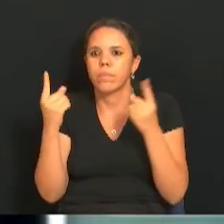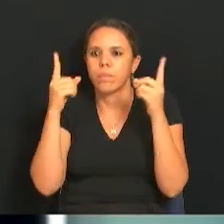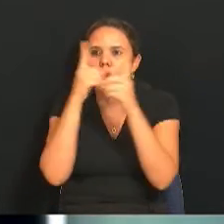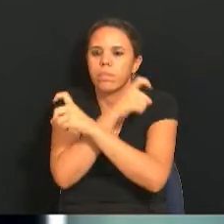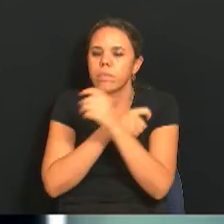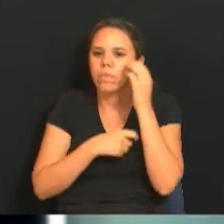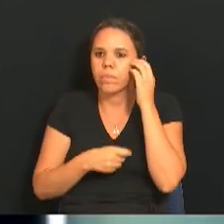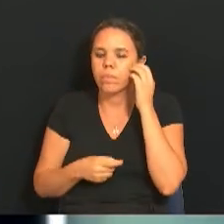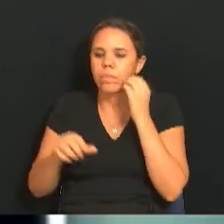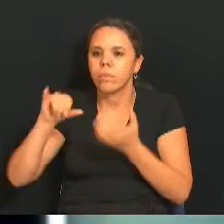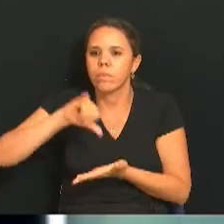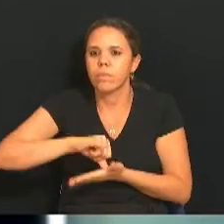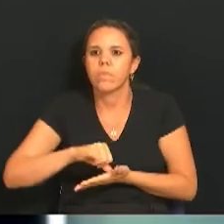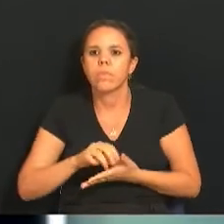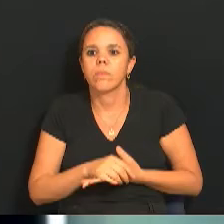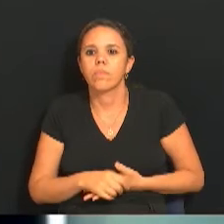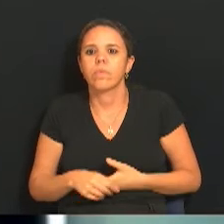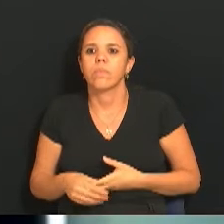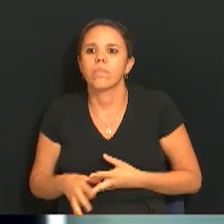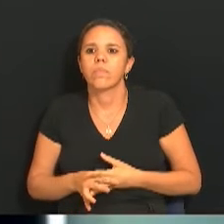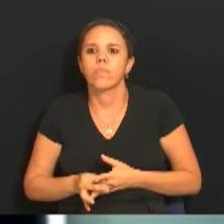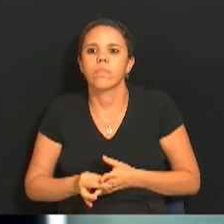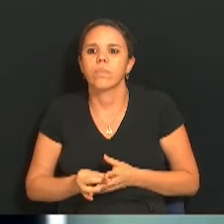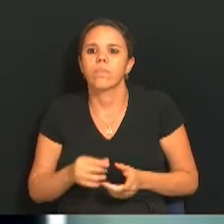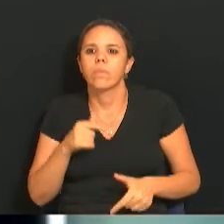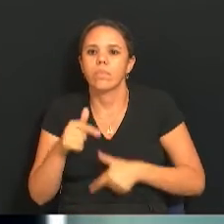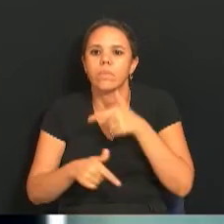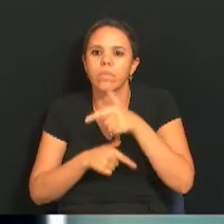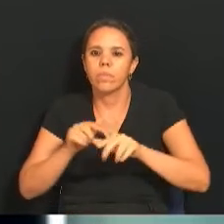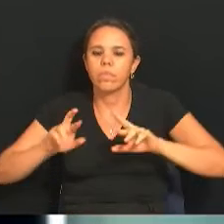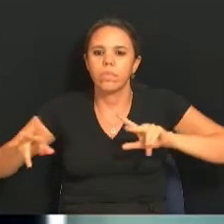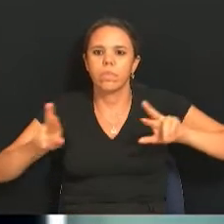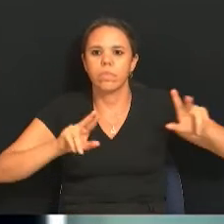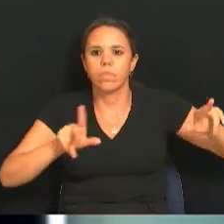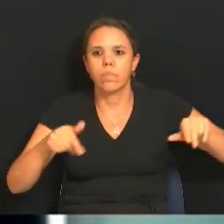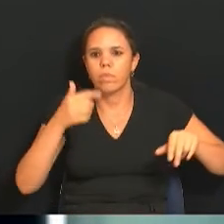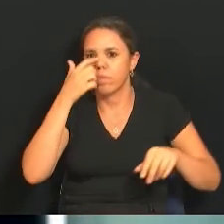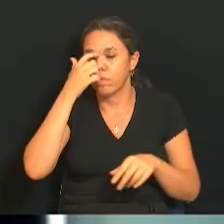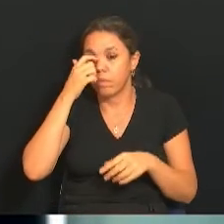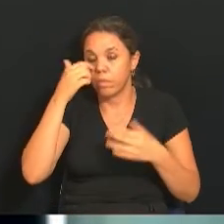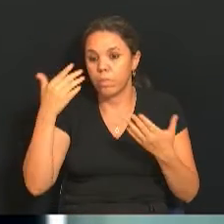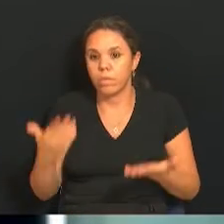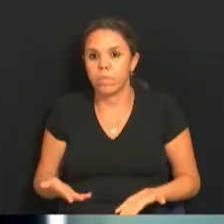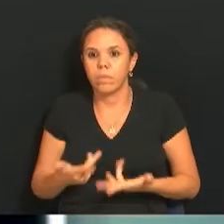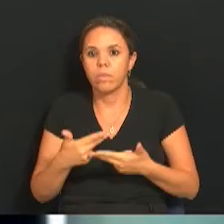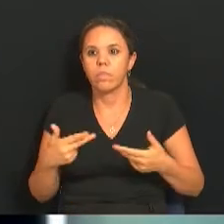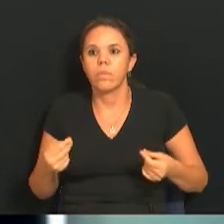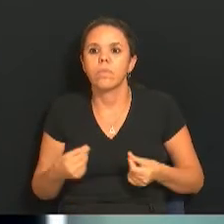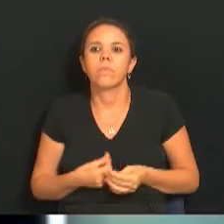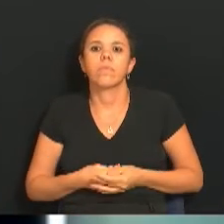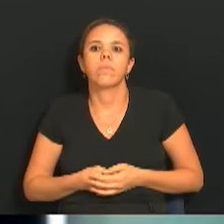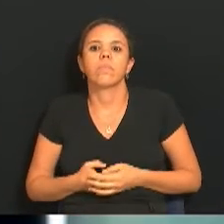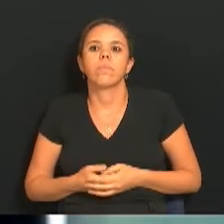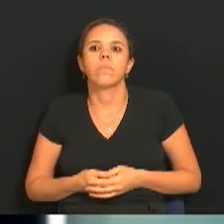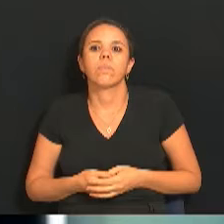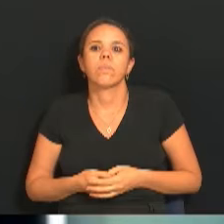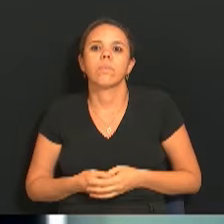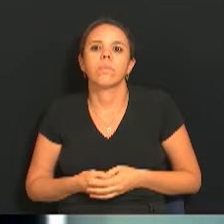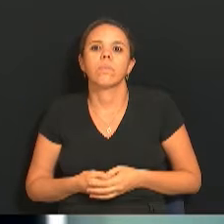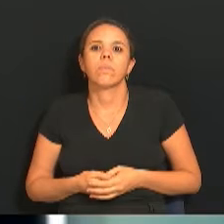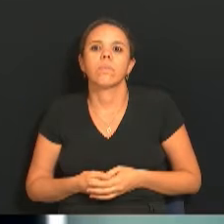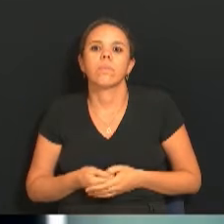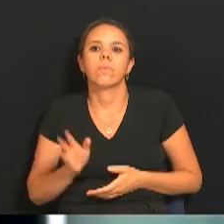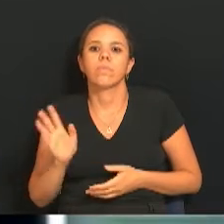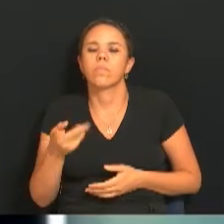área central, como a dinâmica que envolve várias coisas. Como já dito